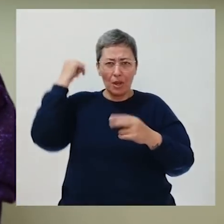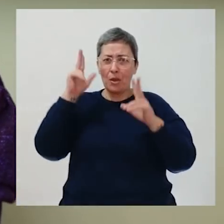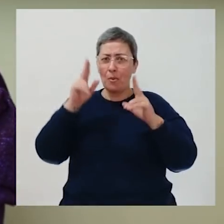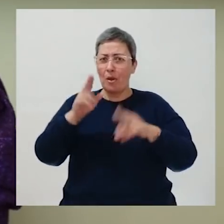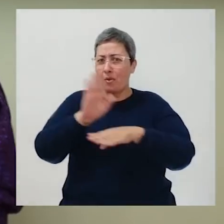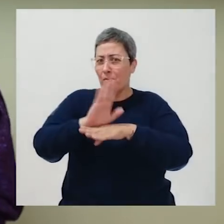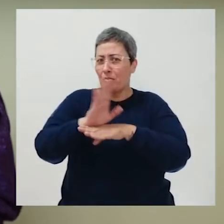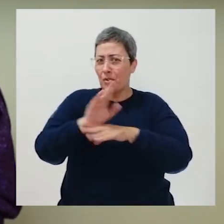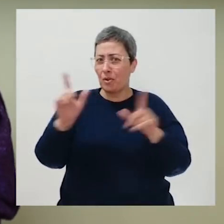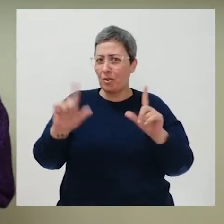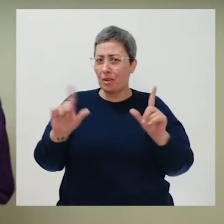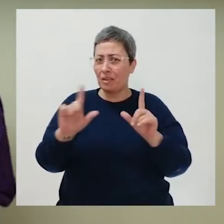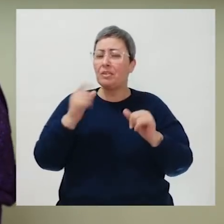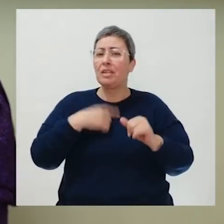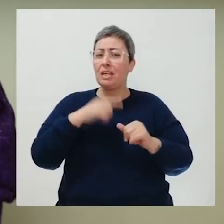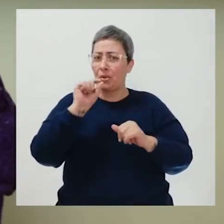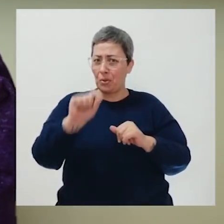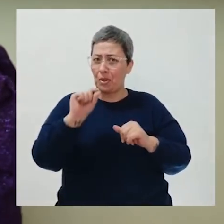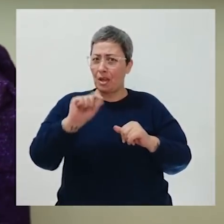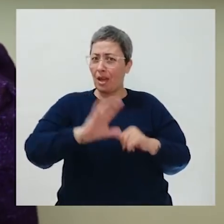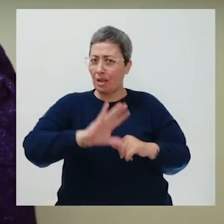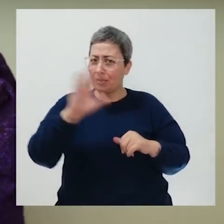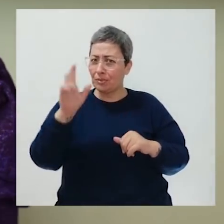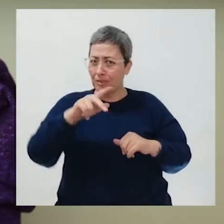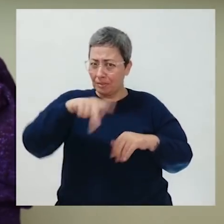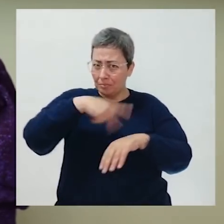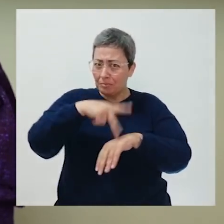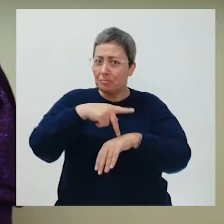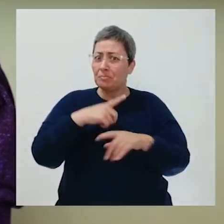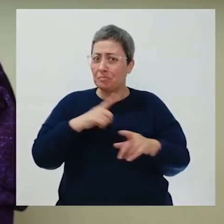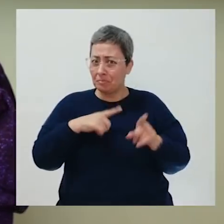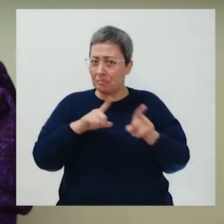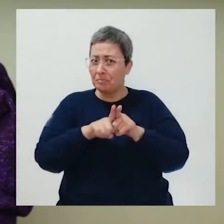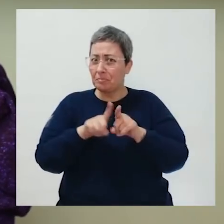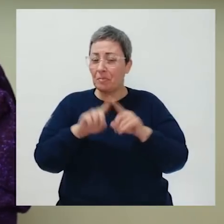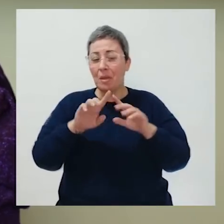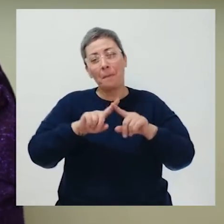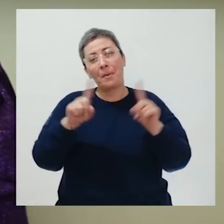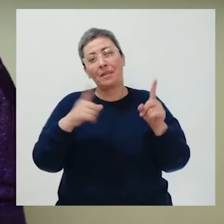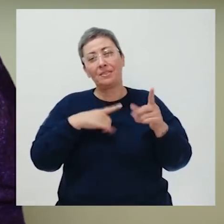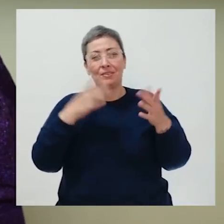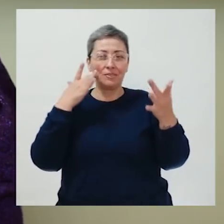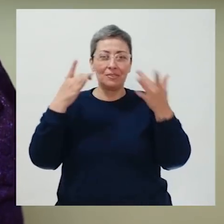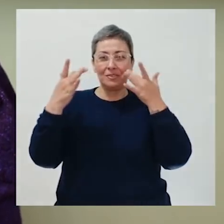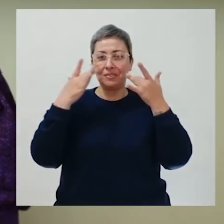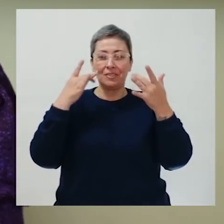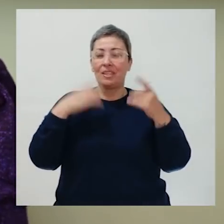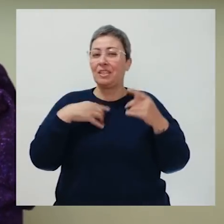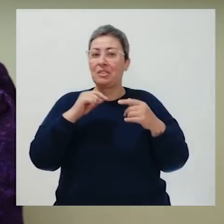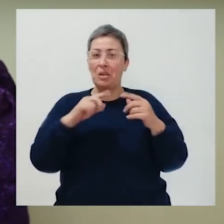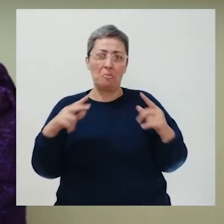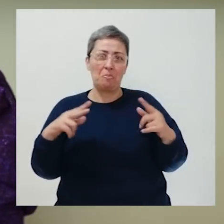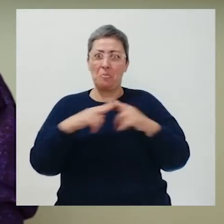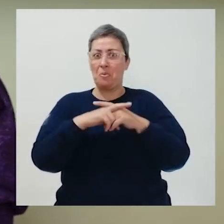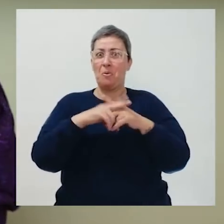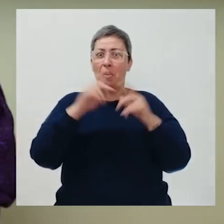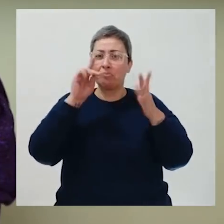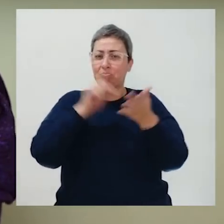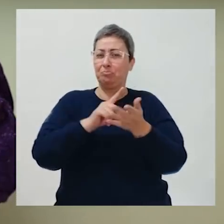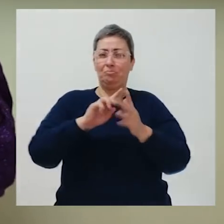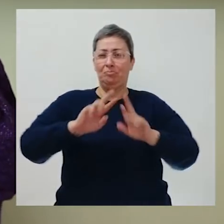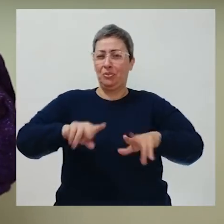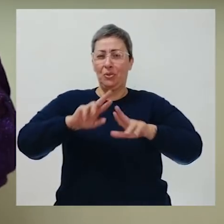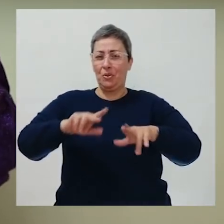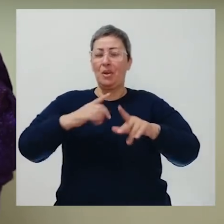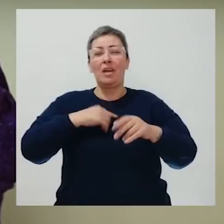que vemos em filmes na TV e que acontecem aqui no nosso país? Mas é só encenação. Ninguém luta